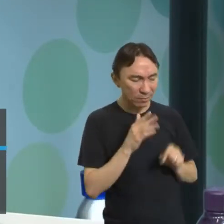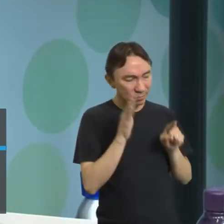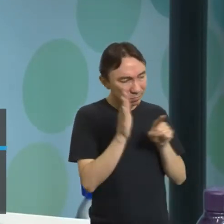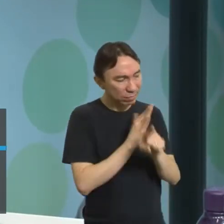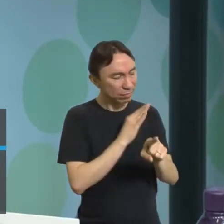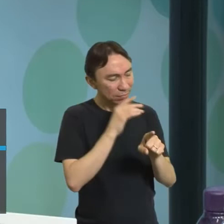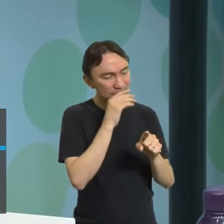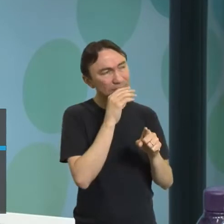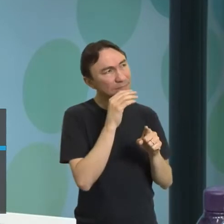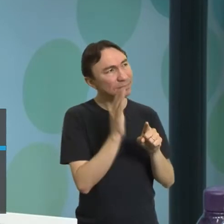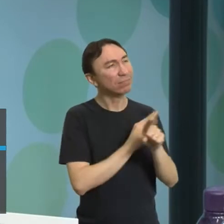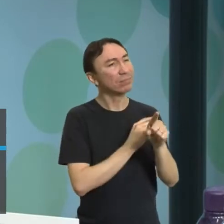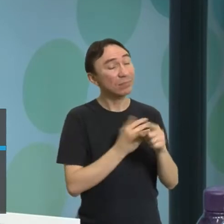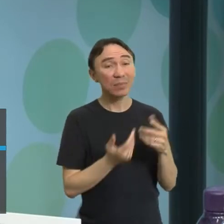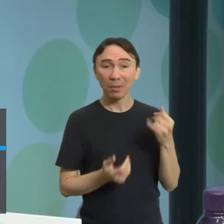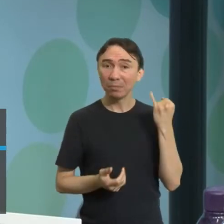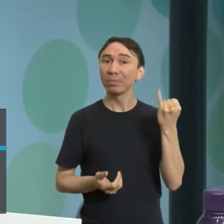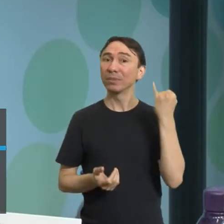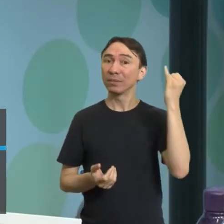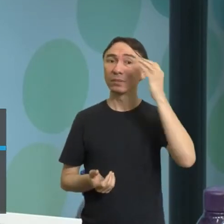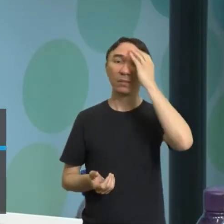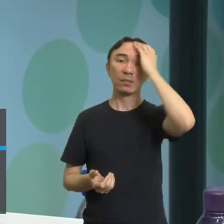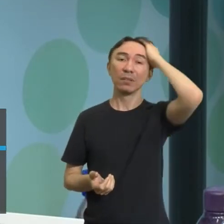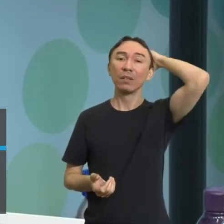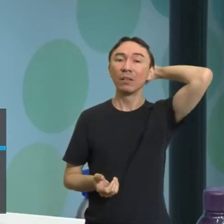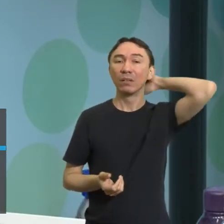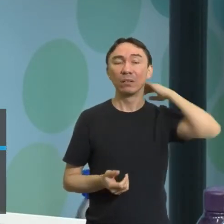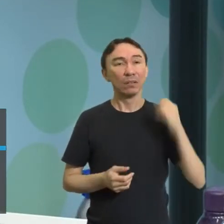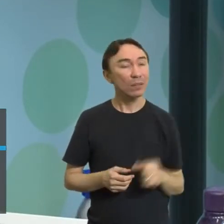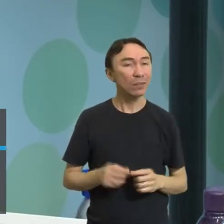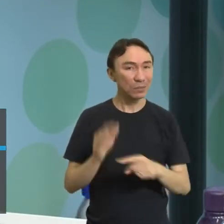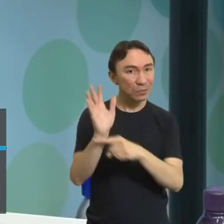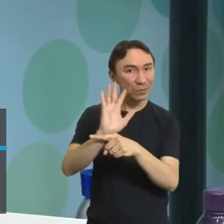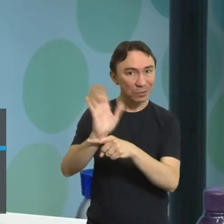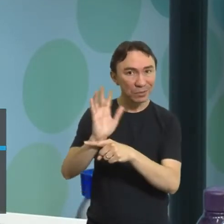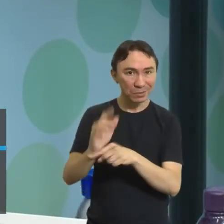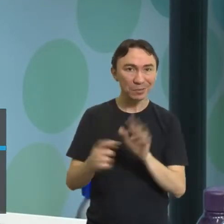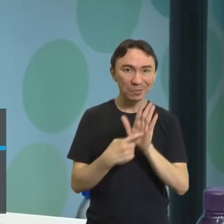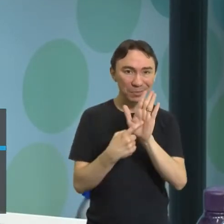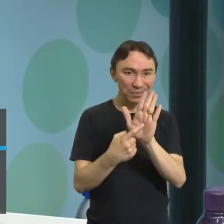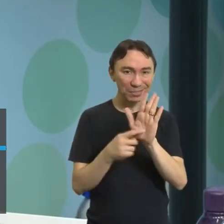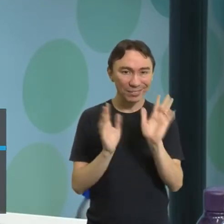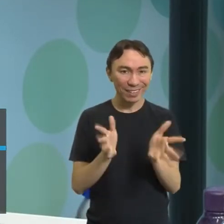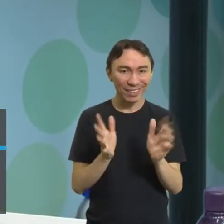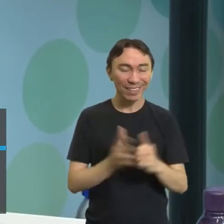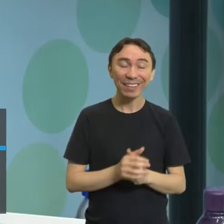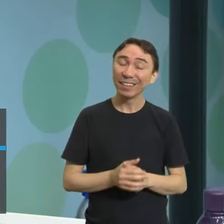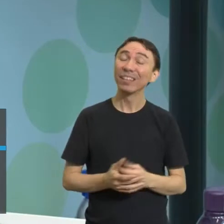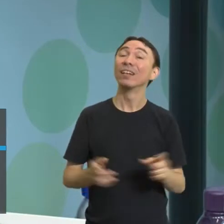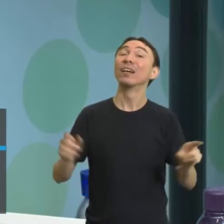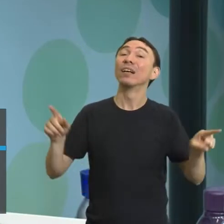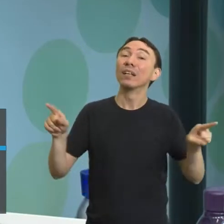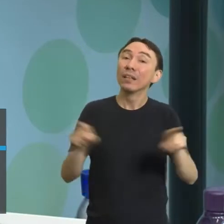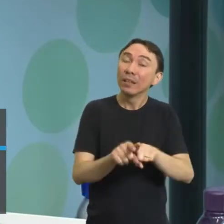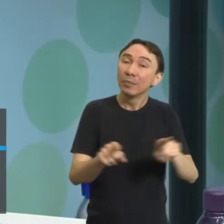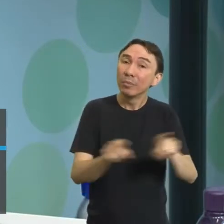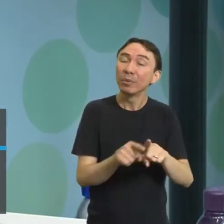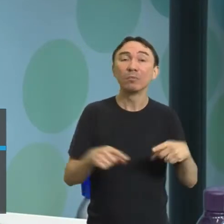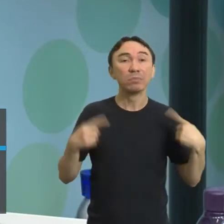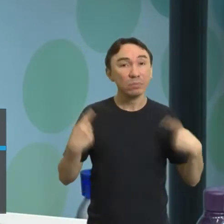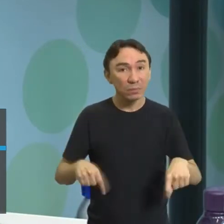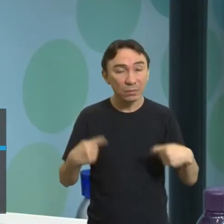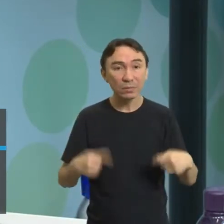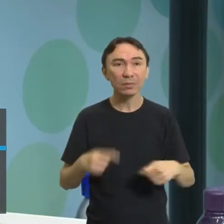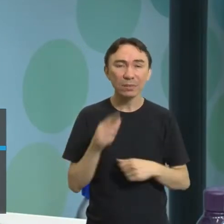processo, que são tão importantes, como o vídeo já nos trouxe, e é preciso realizar de forma compartilhada,